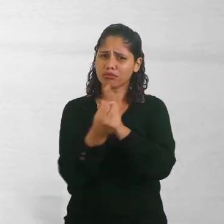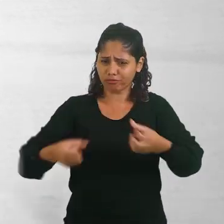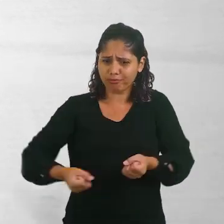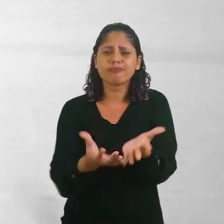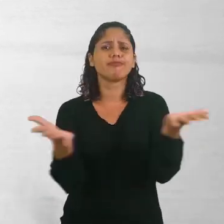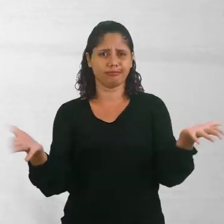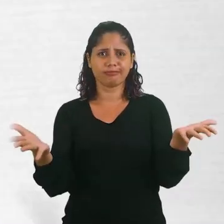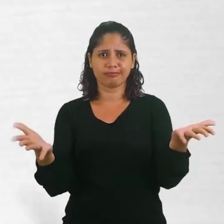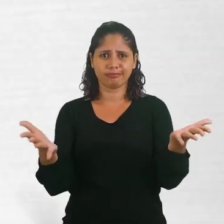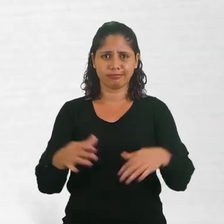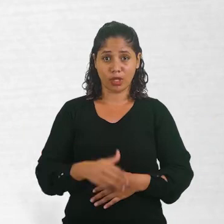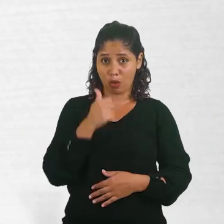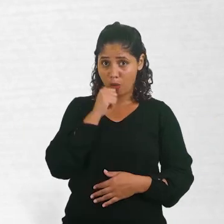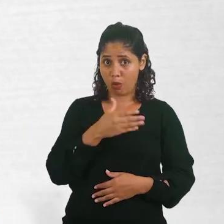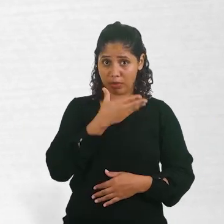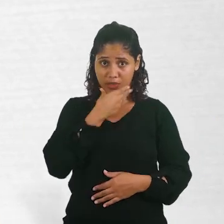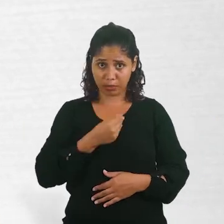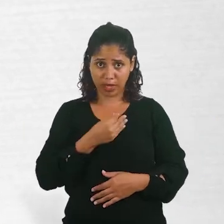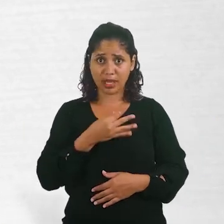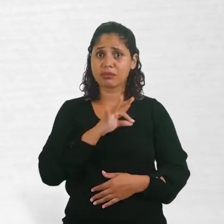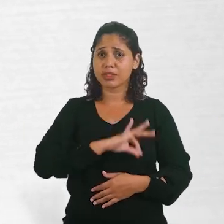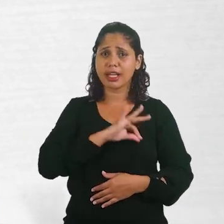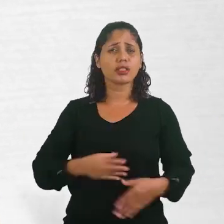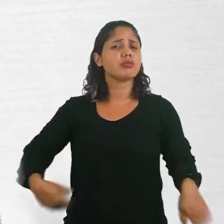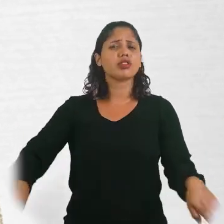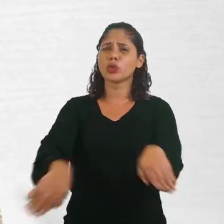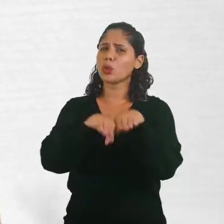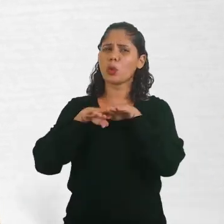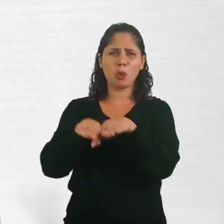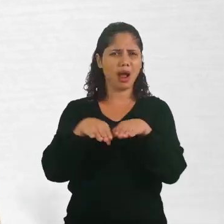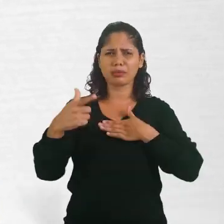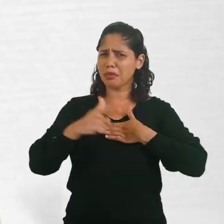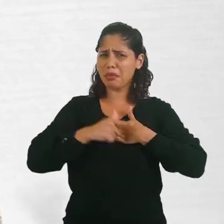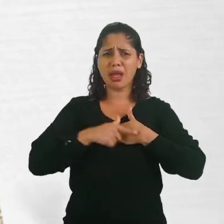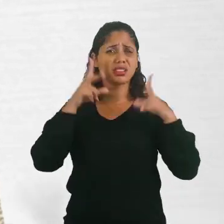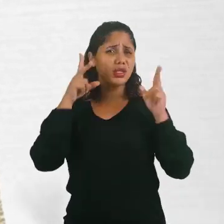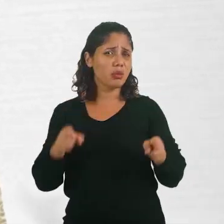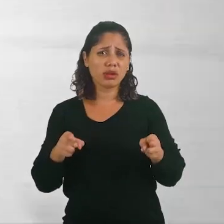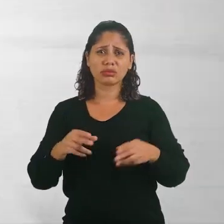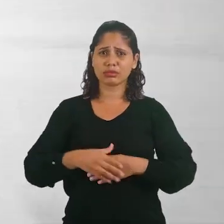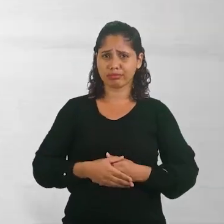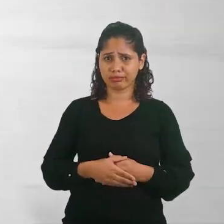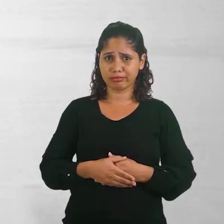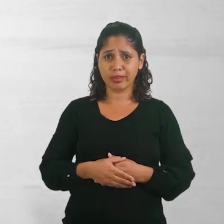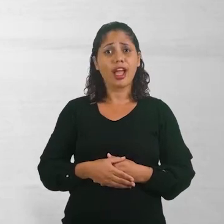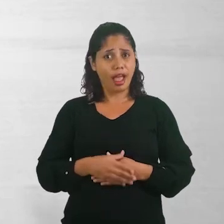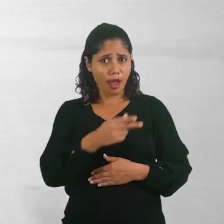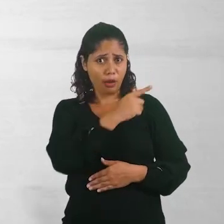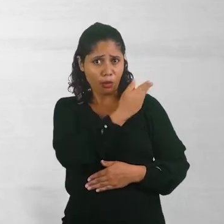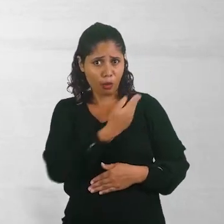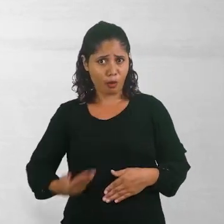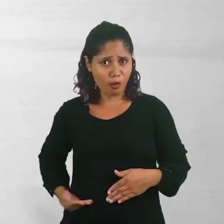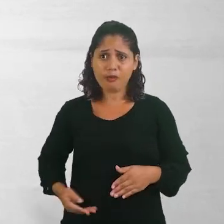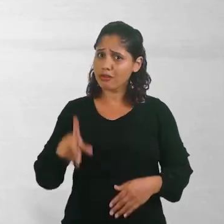que mais precisam. Nós queremos que mulheres e homens recebam salários iguais, trabalhando na mesma função. E é isso que o nosso governo